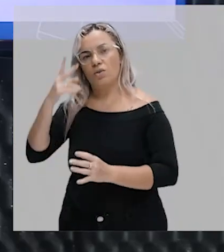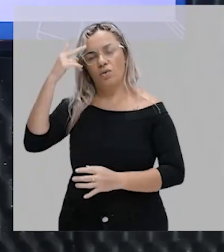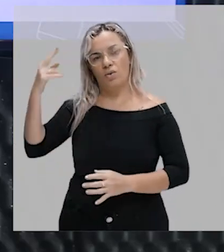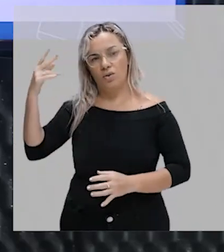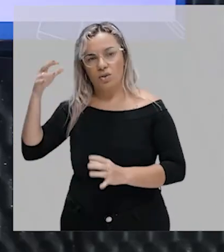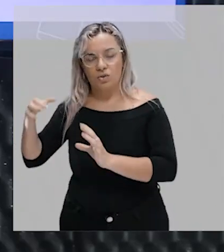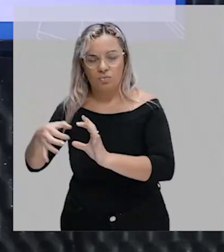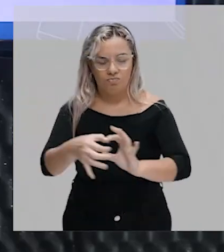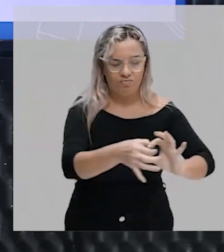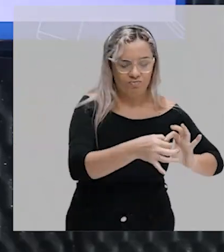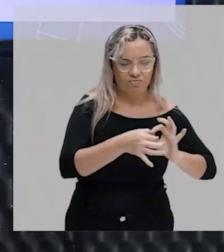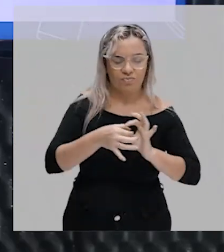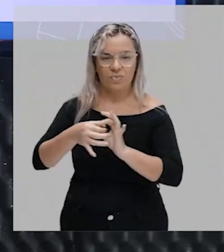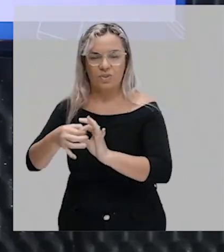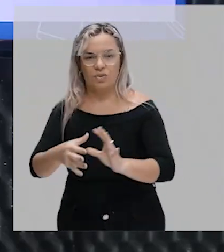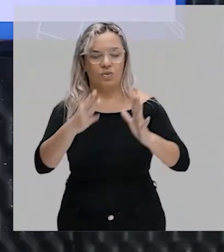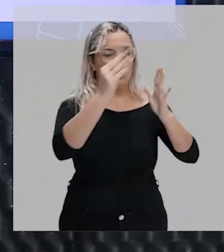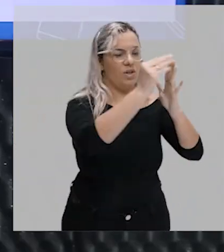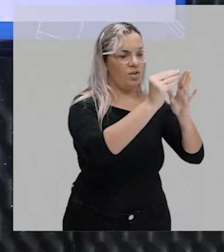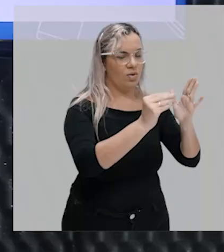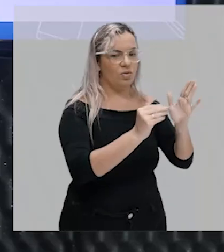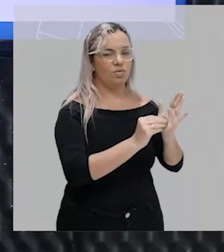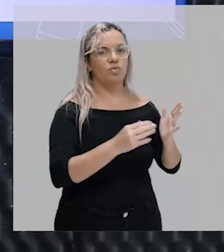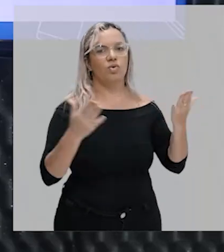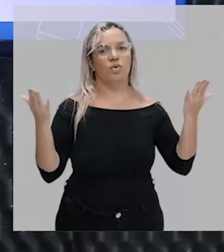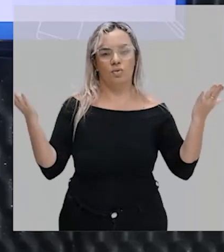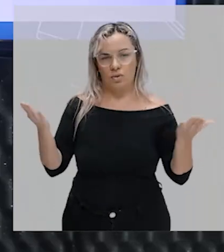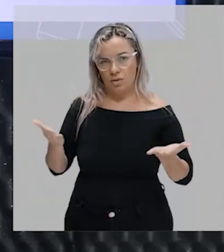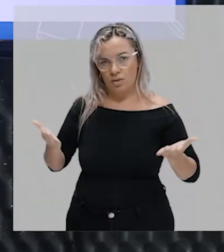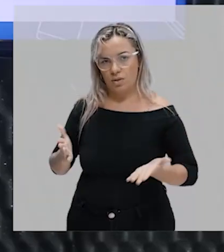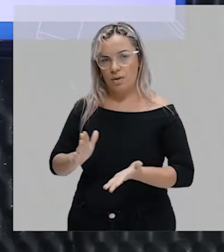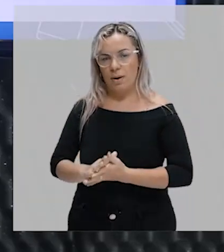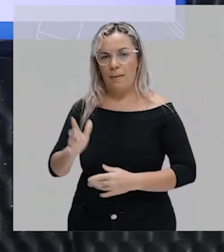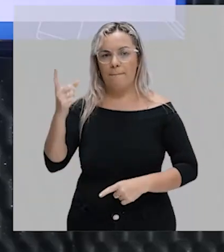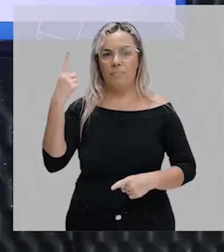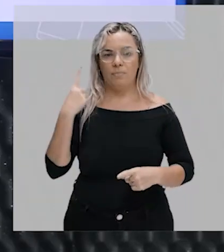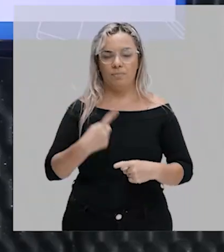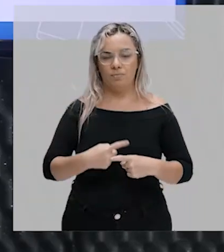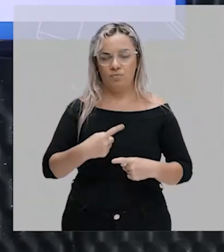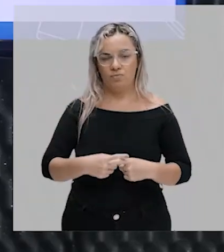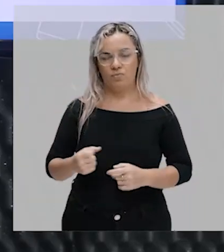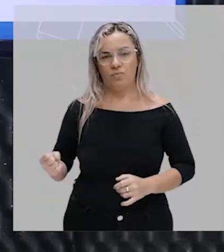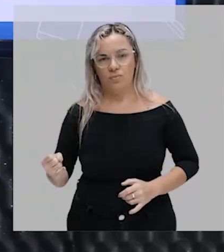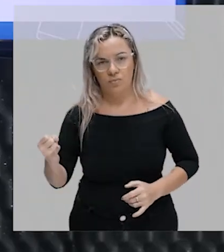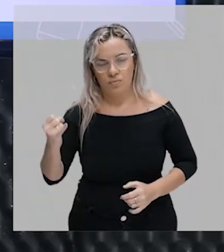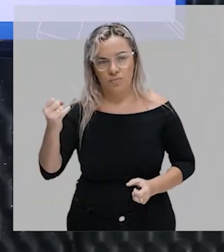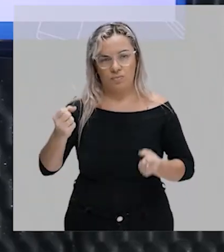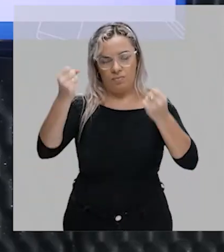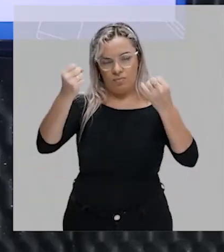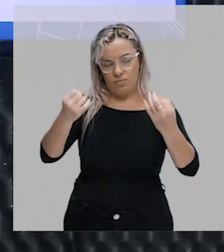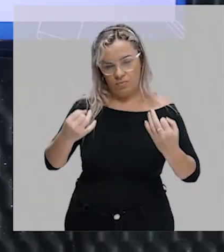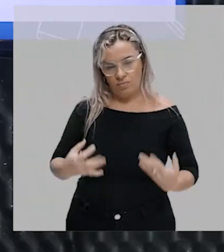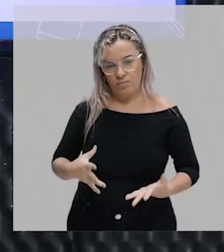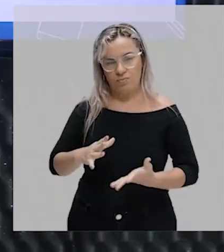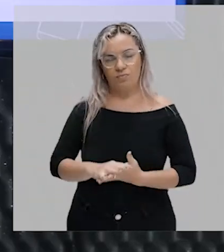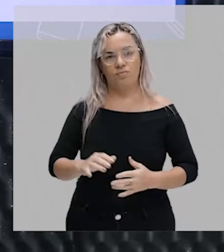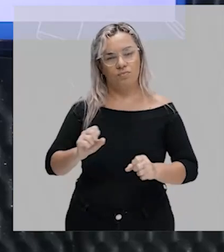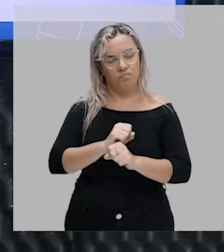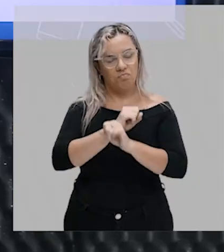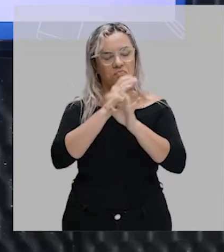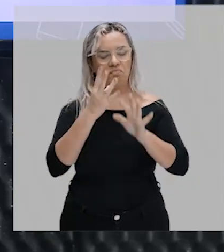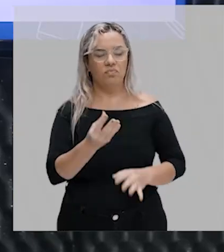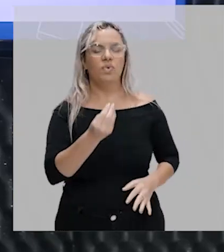interligado com o assunto da nossa aula. Por quê? É importante falar que, claro, se não